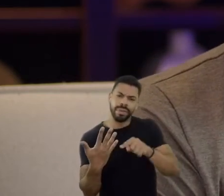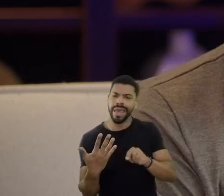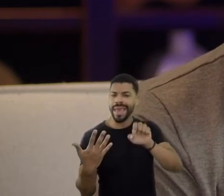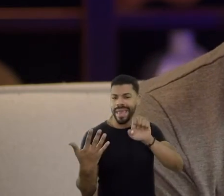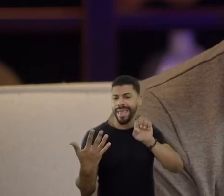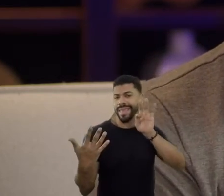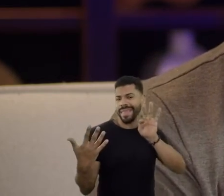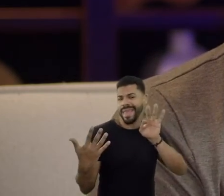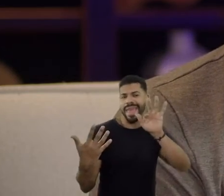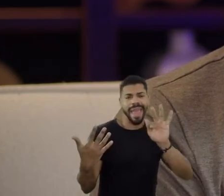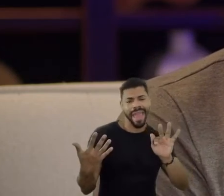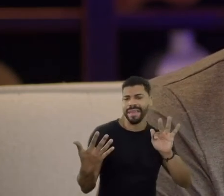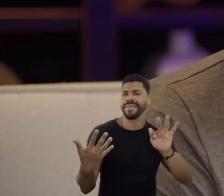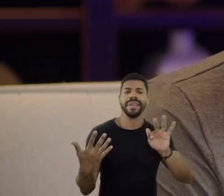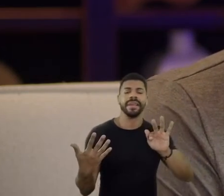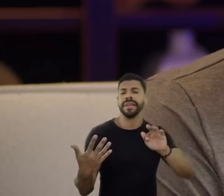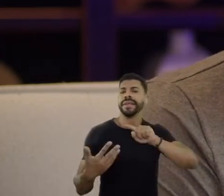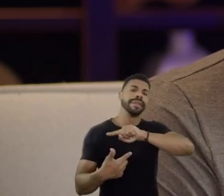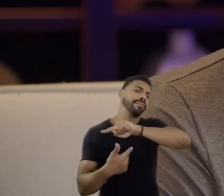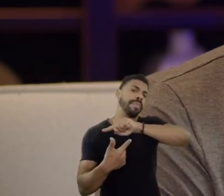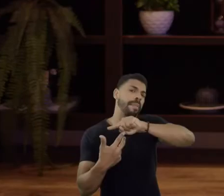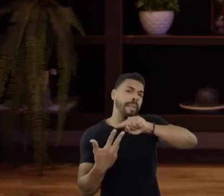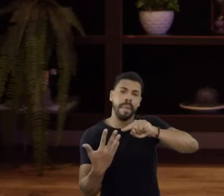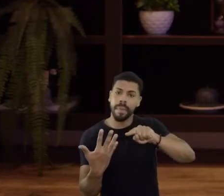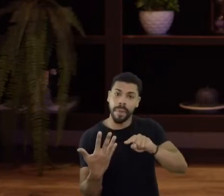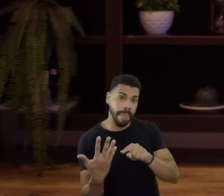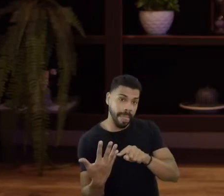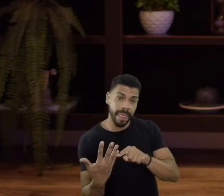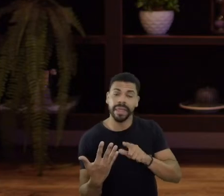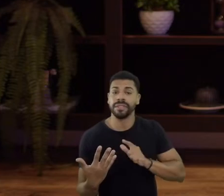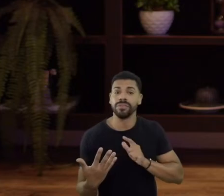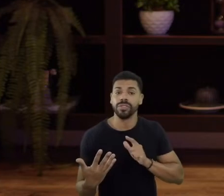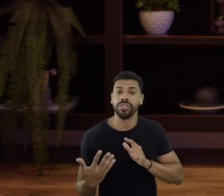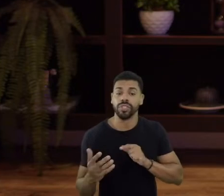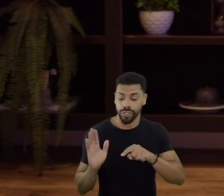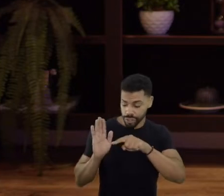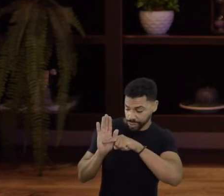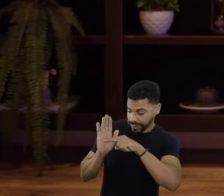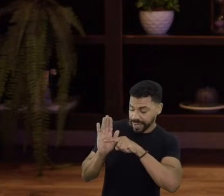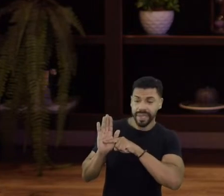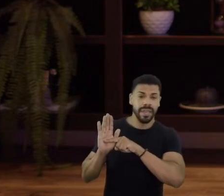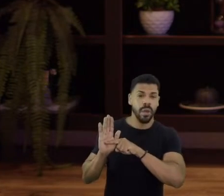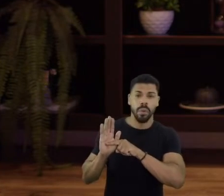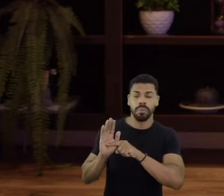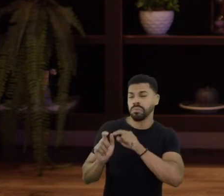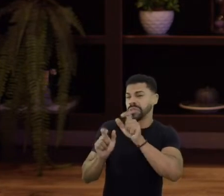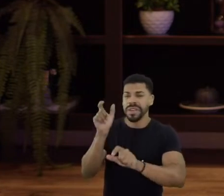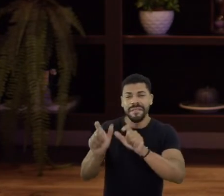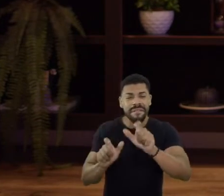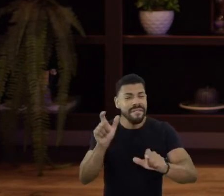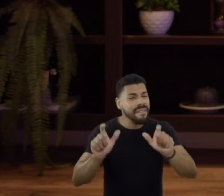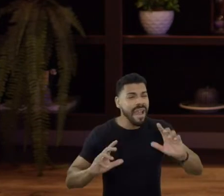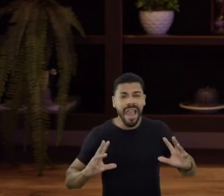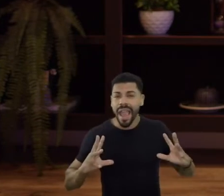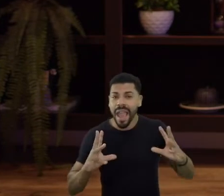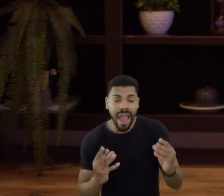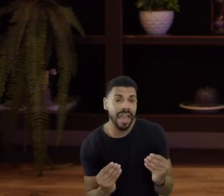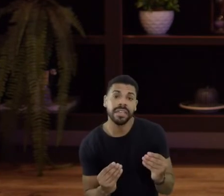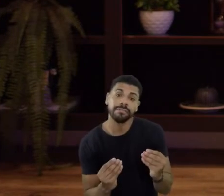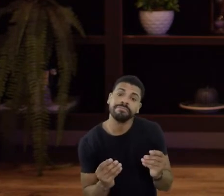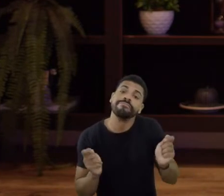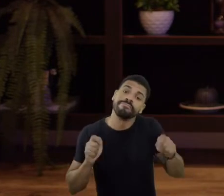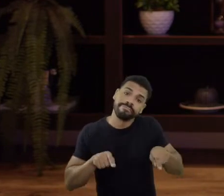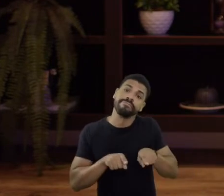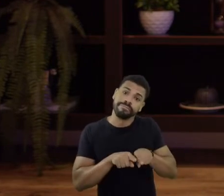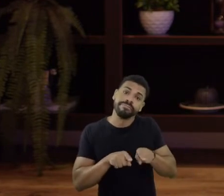etfs etfs específicos da da da do índice de dividendos do índice de small Caps né você tem esse setoriais